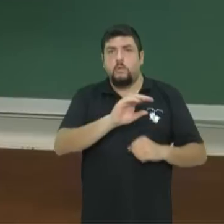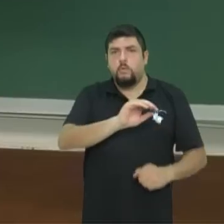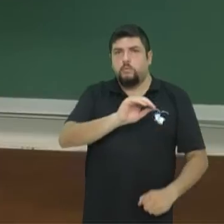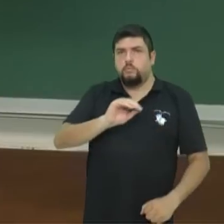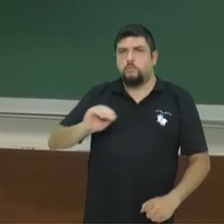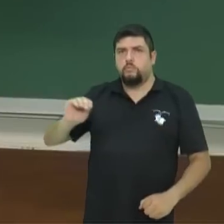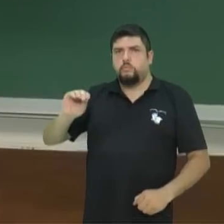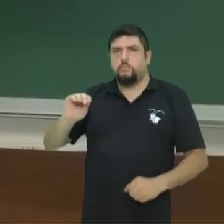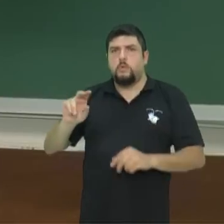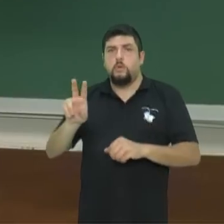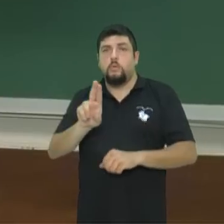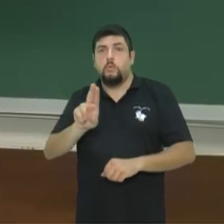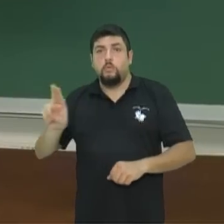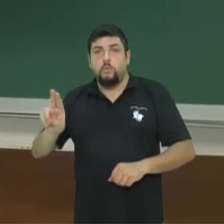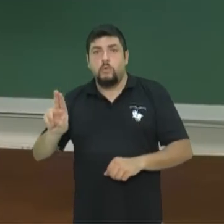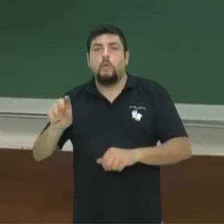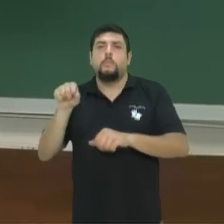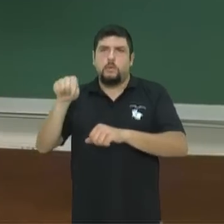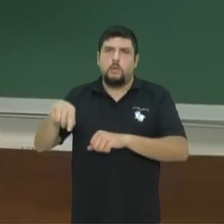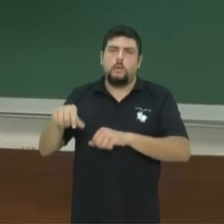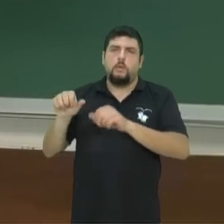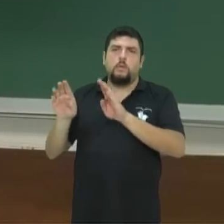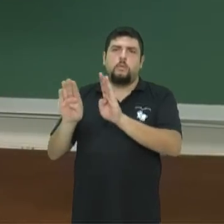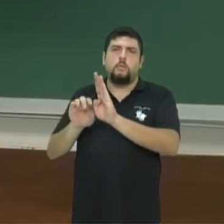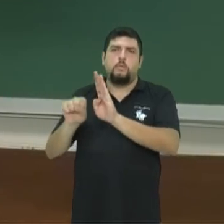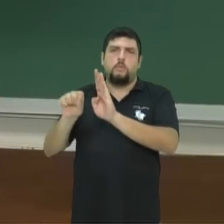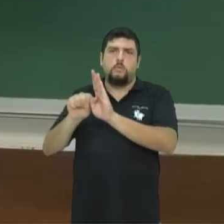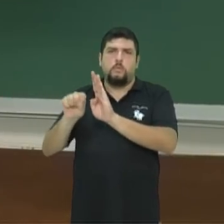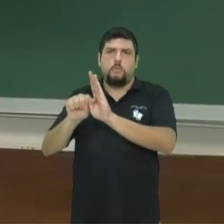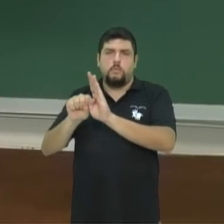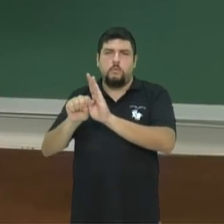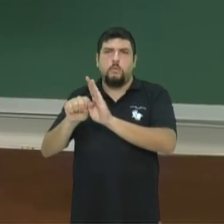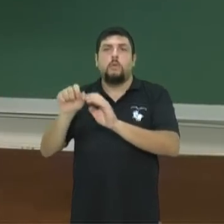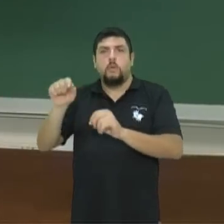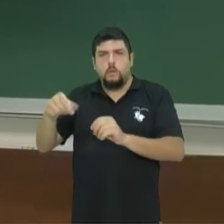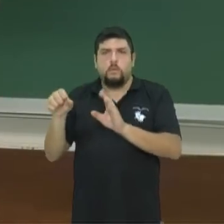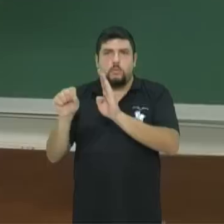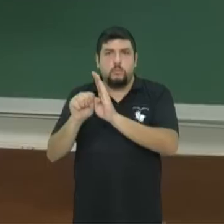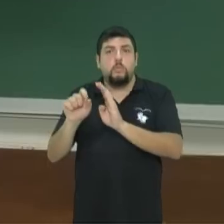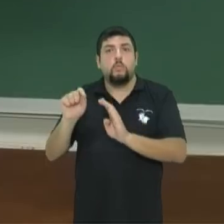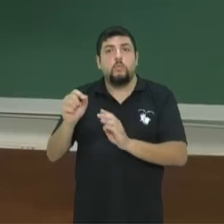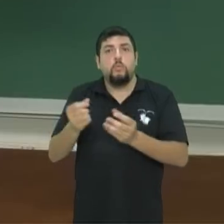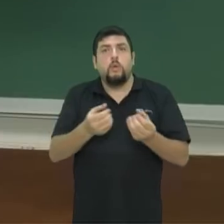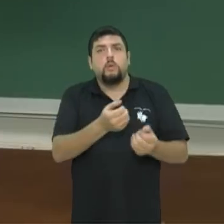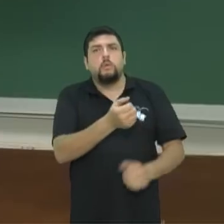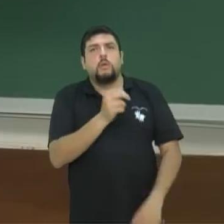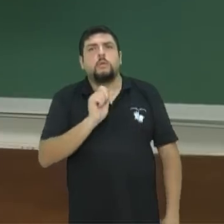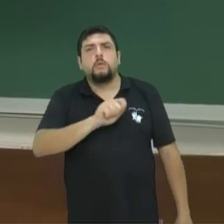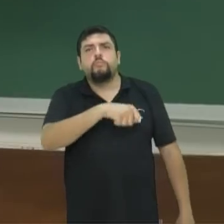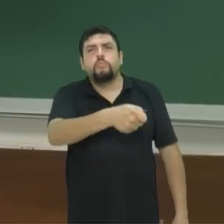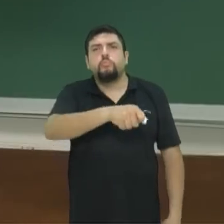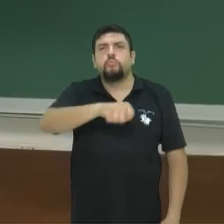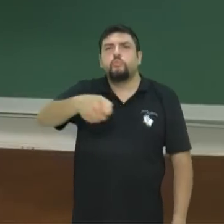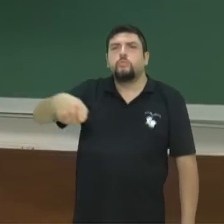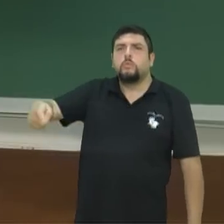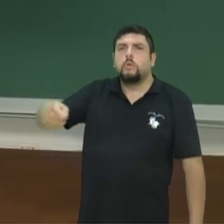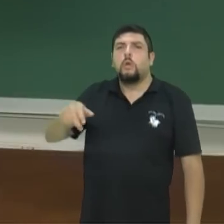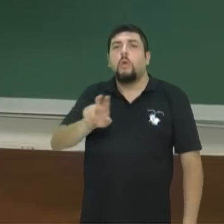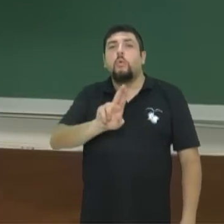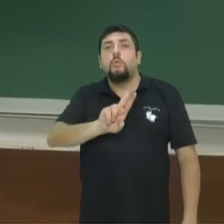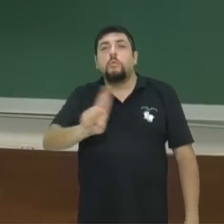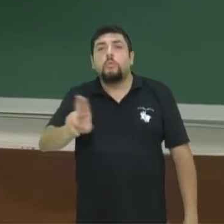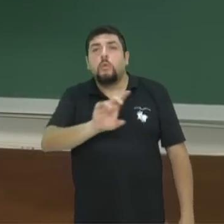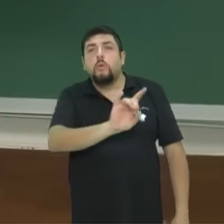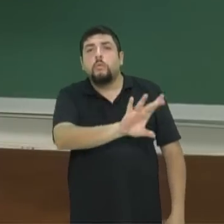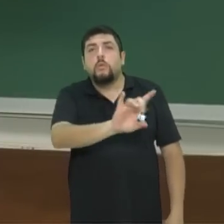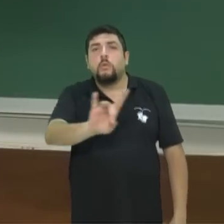nome. E aí ele vira um substantivo, já que substantivo é tudo aquilo que dá nome aos seres, né? O substantivo me permite nominar os